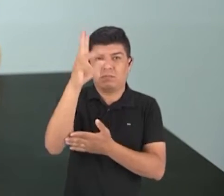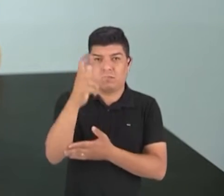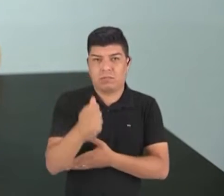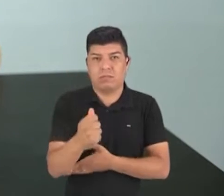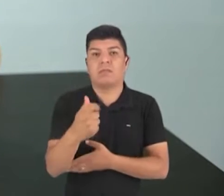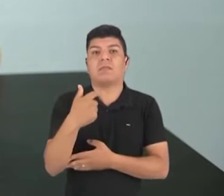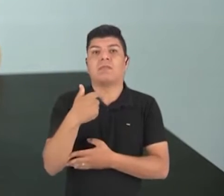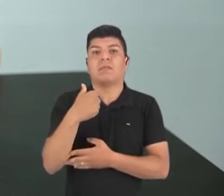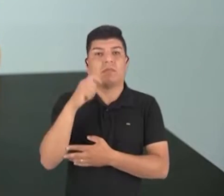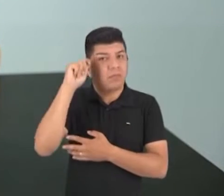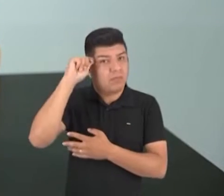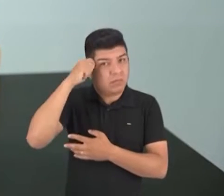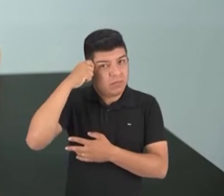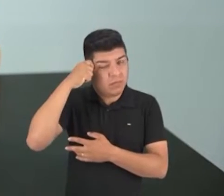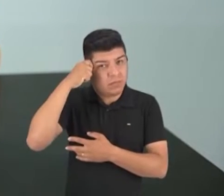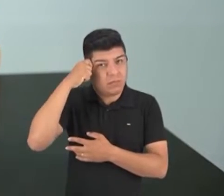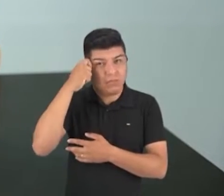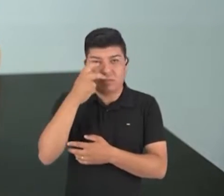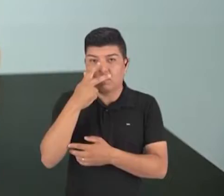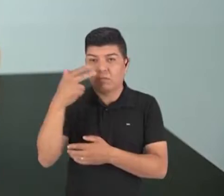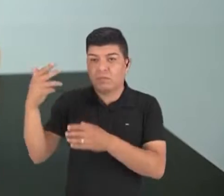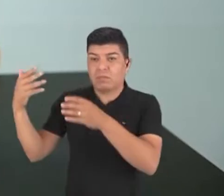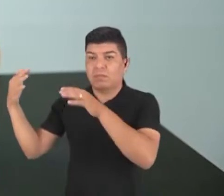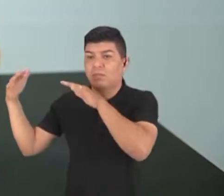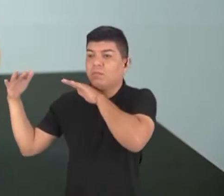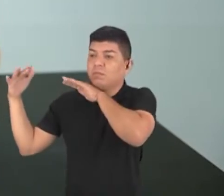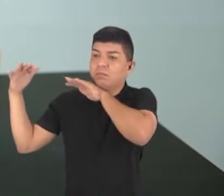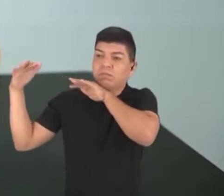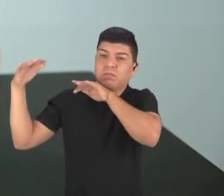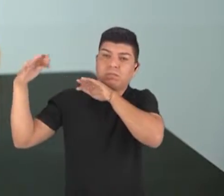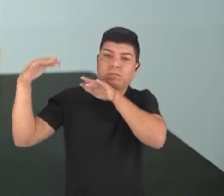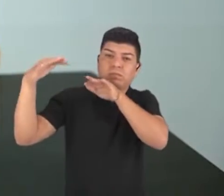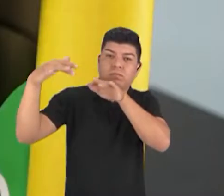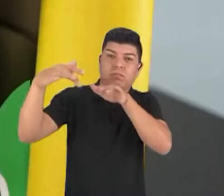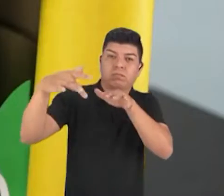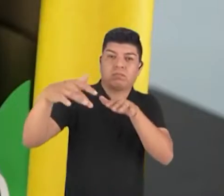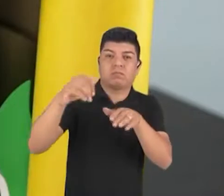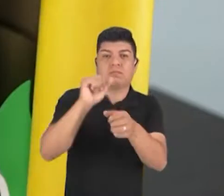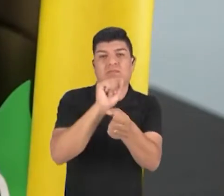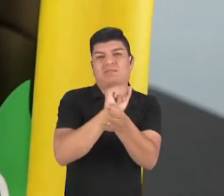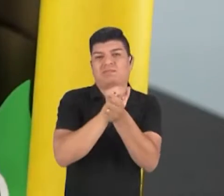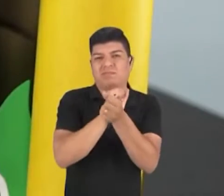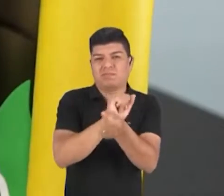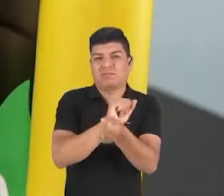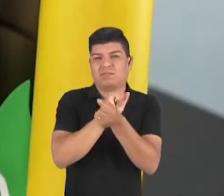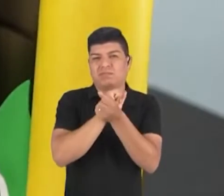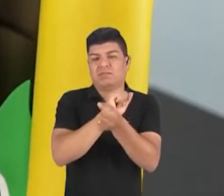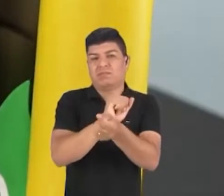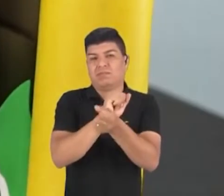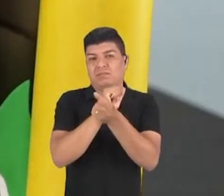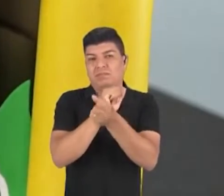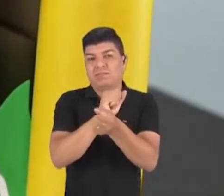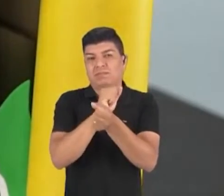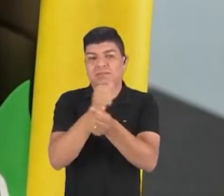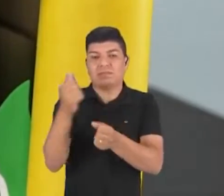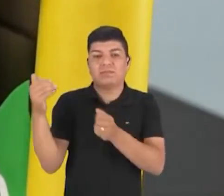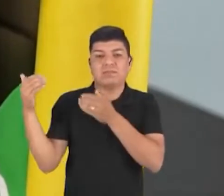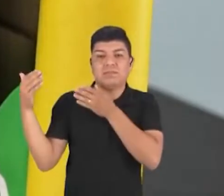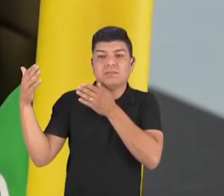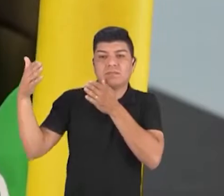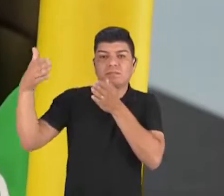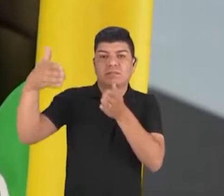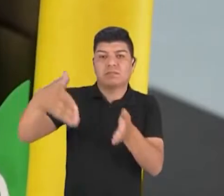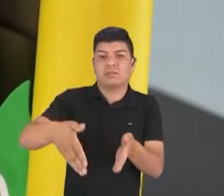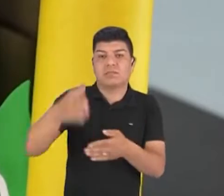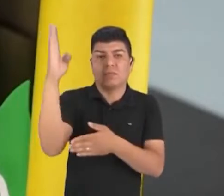os negros com escravos Ai que tristeza crianças vindo para o Brasil